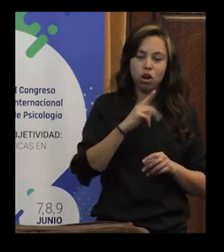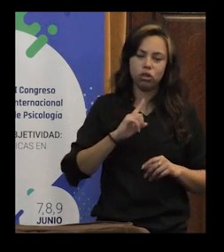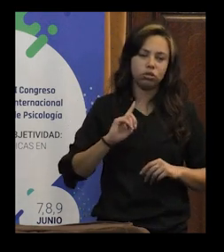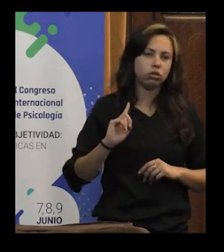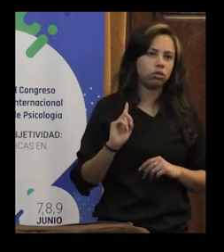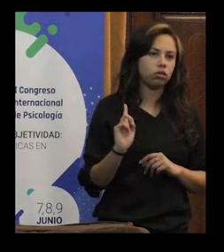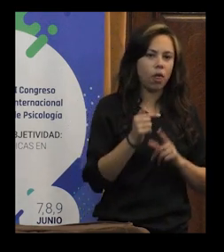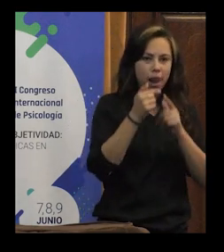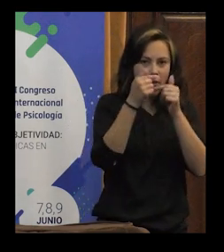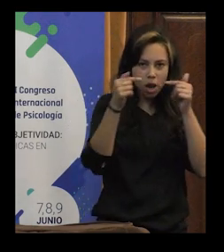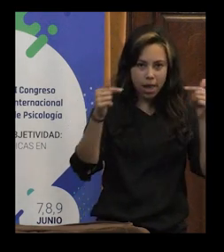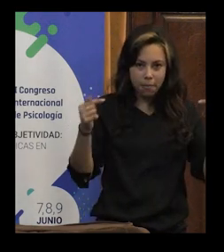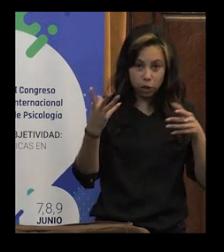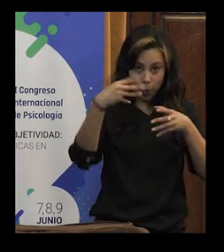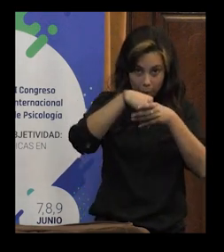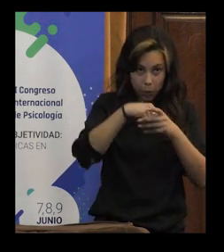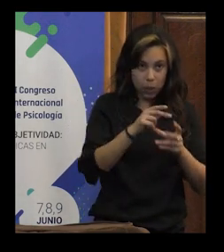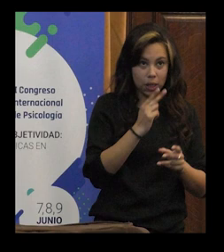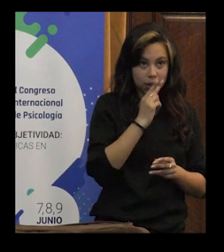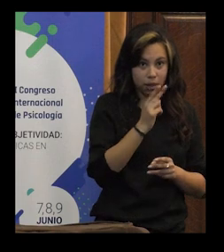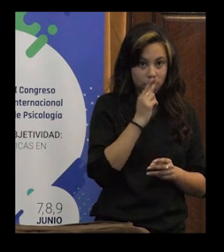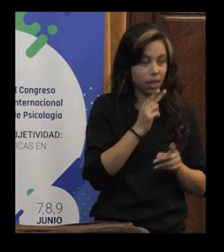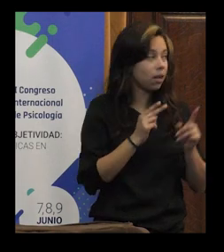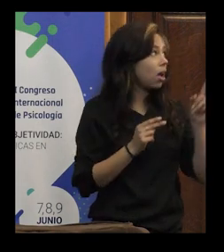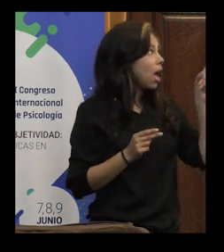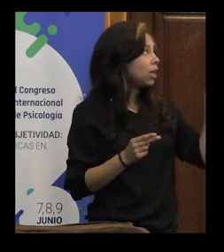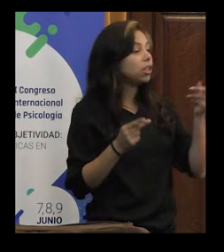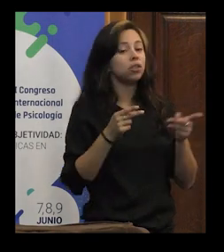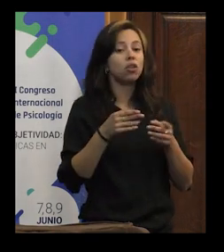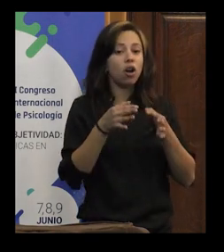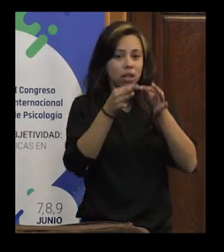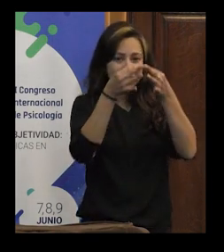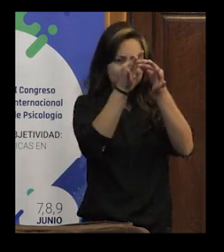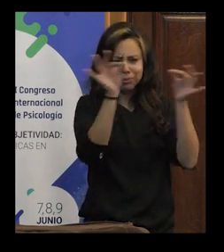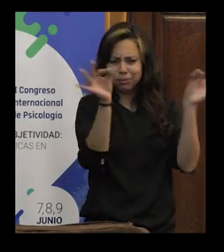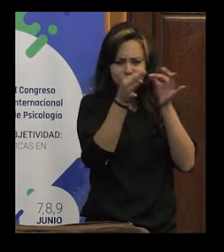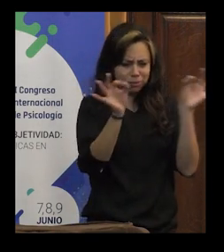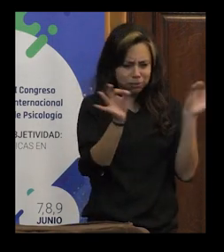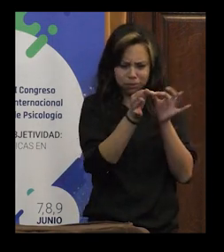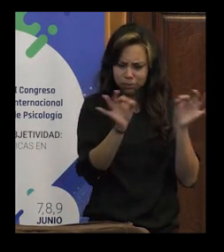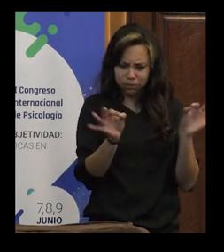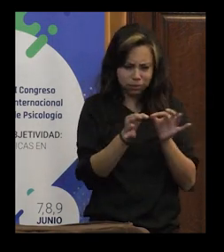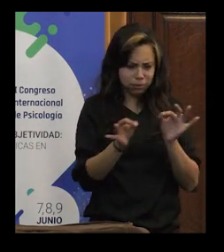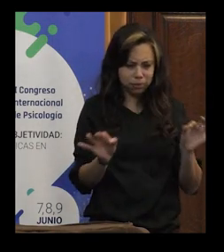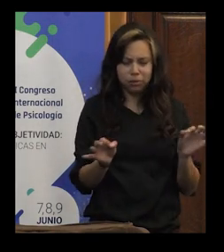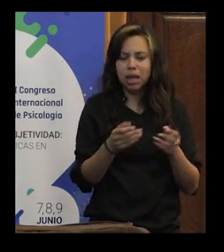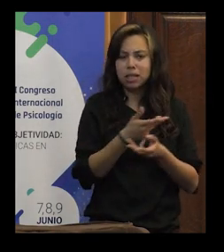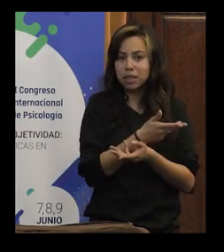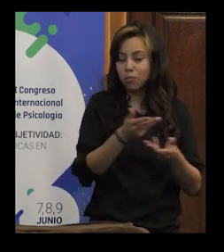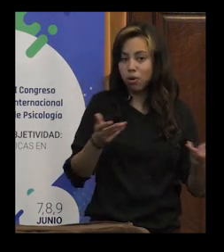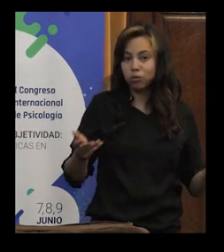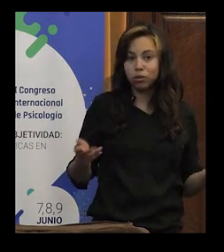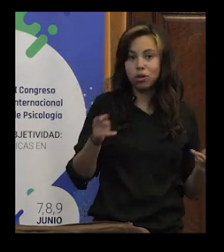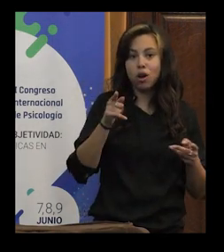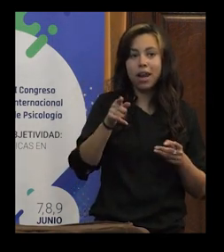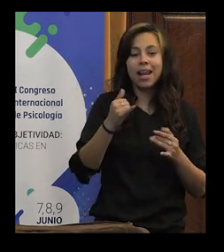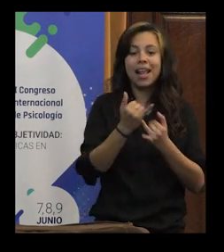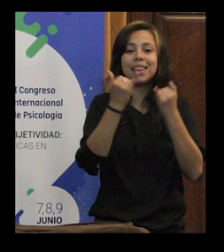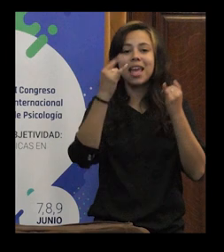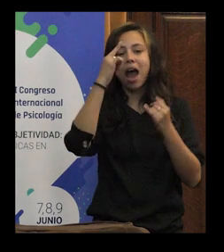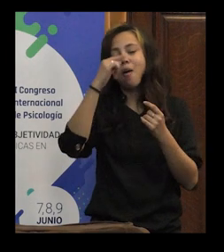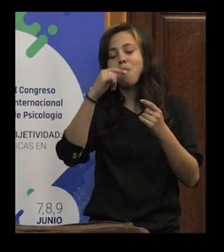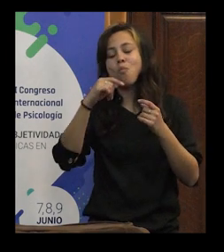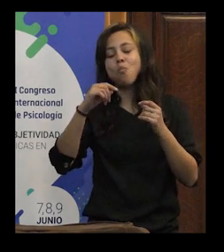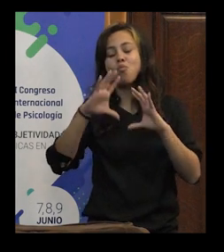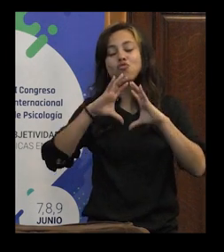el cigarro. Isto foi para o Dia Mundial Sem Tabaco em 2000. E